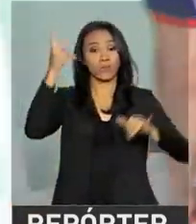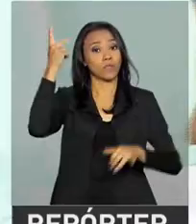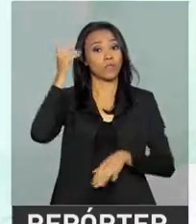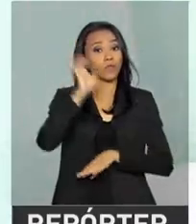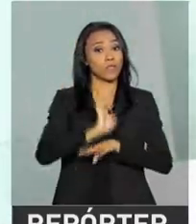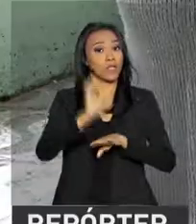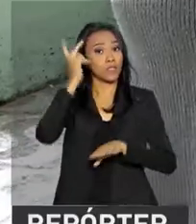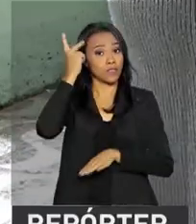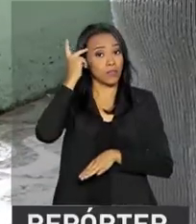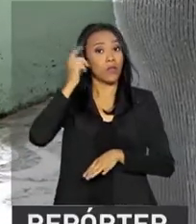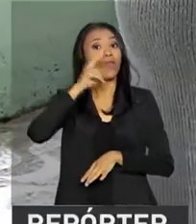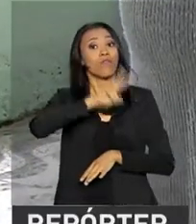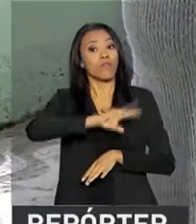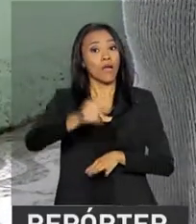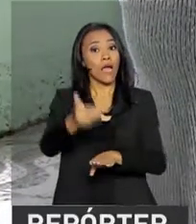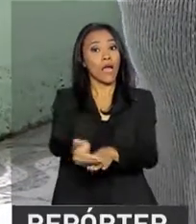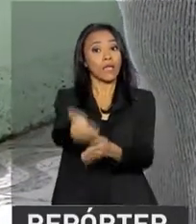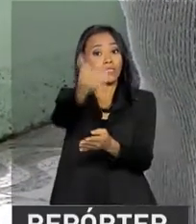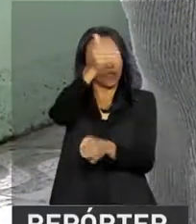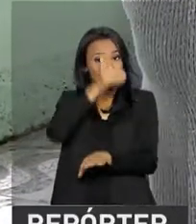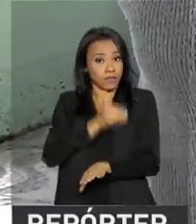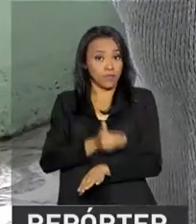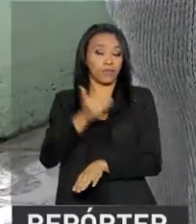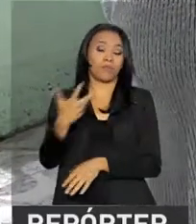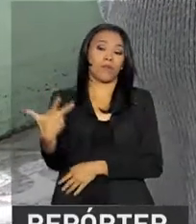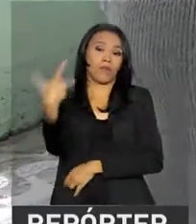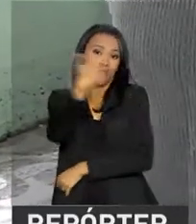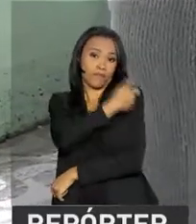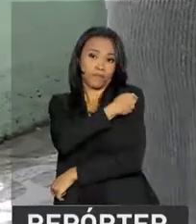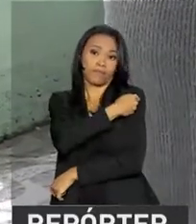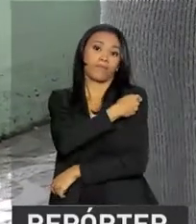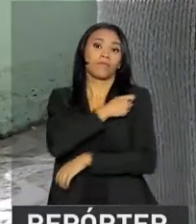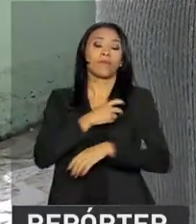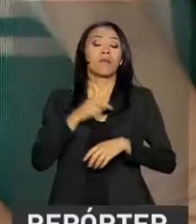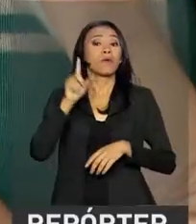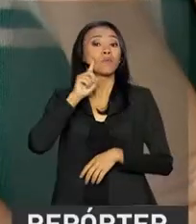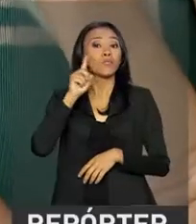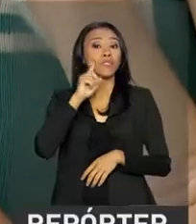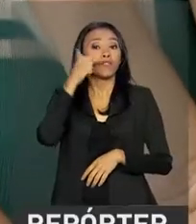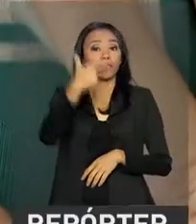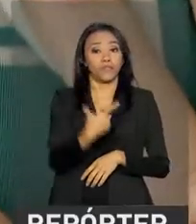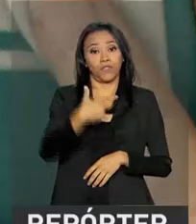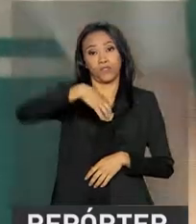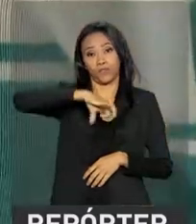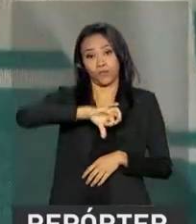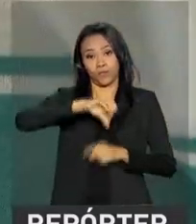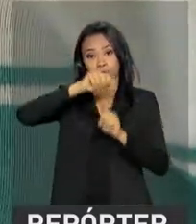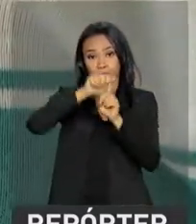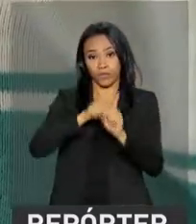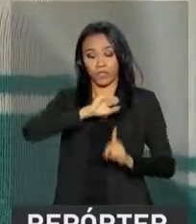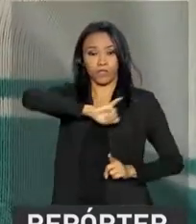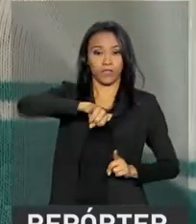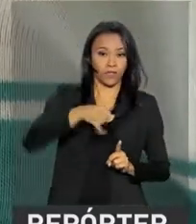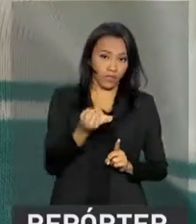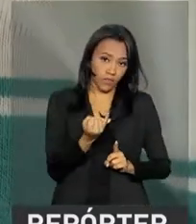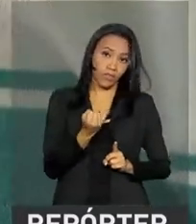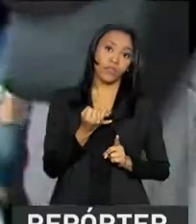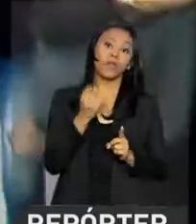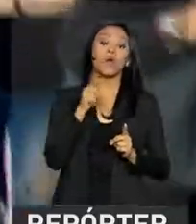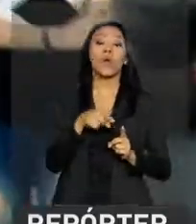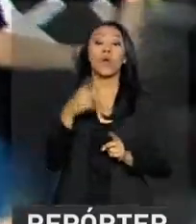e antecipar a campanha de vacinação contra a febre amarela para o dia 29 de janeiro com doses